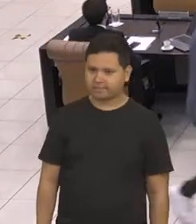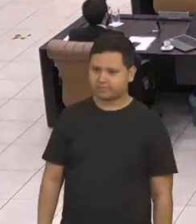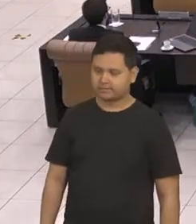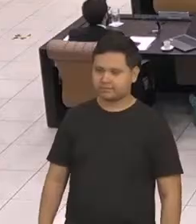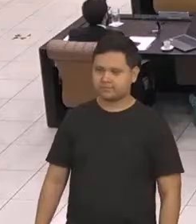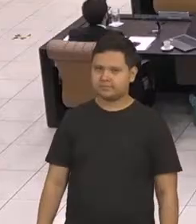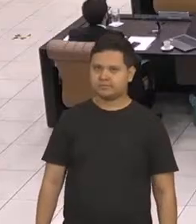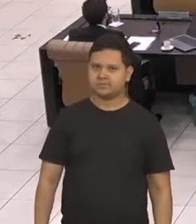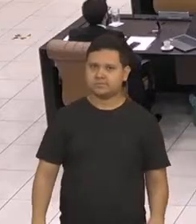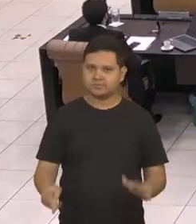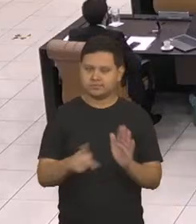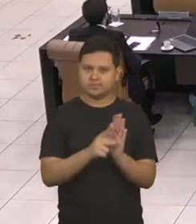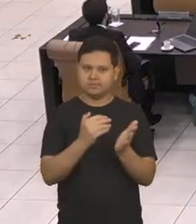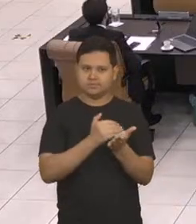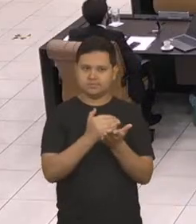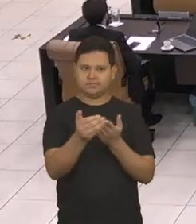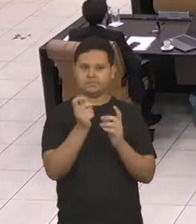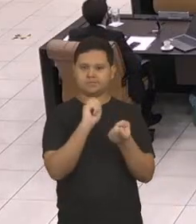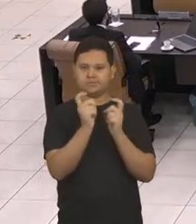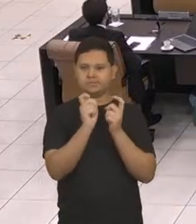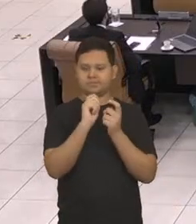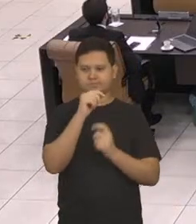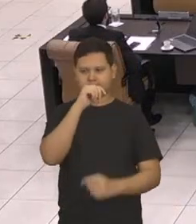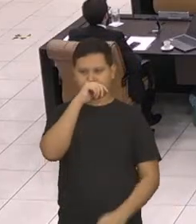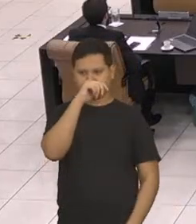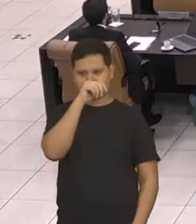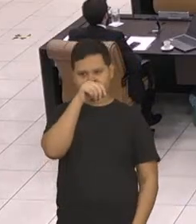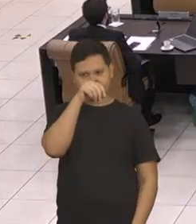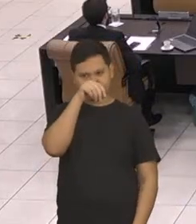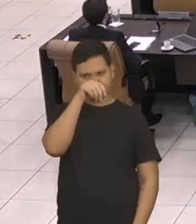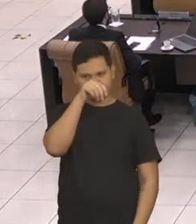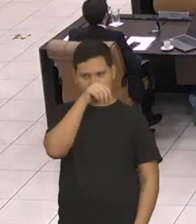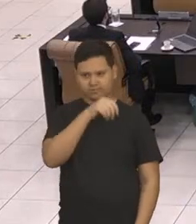O projeto continua em discussão.